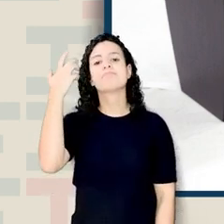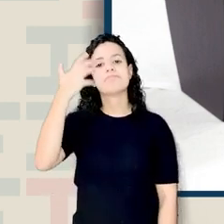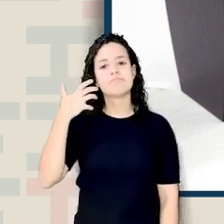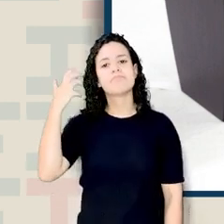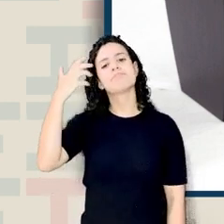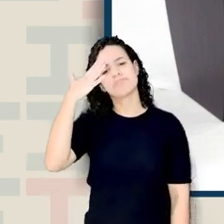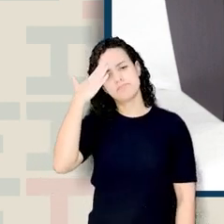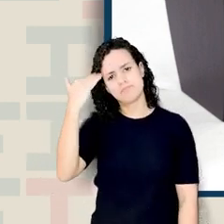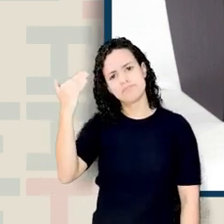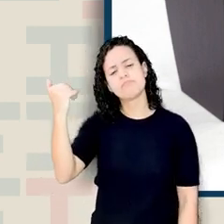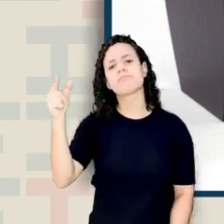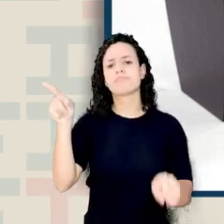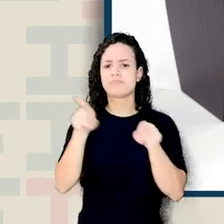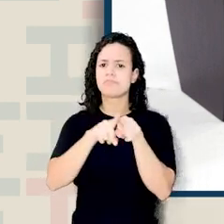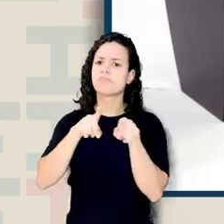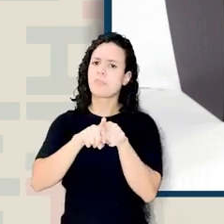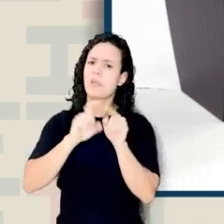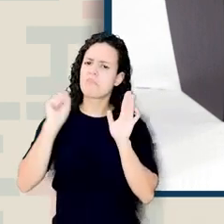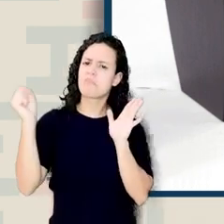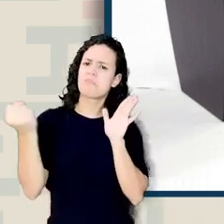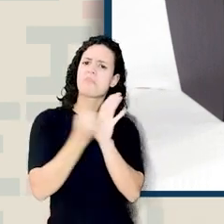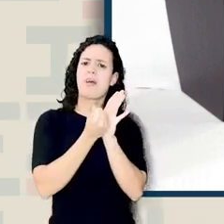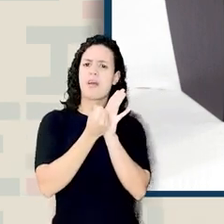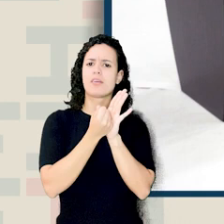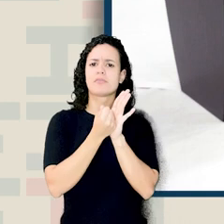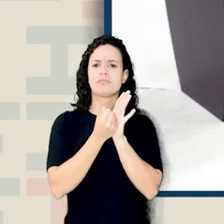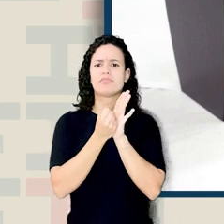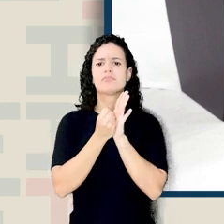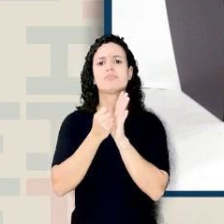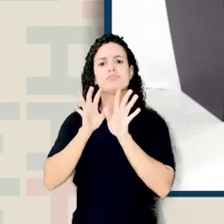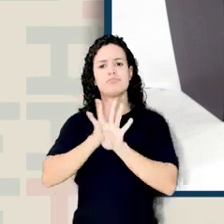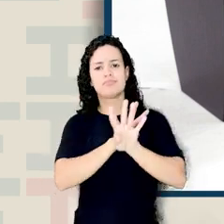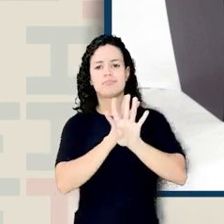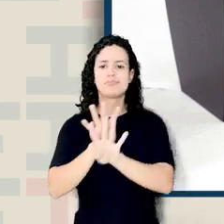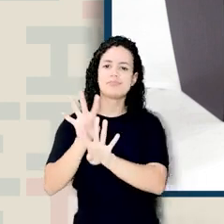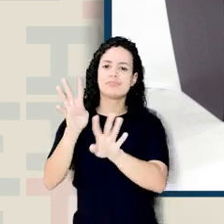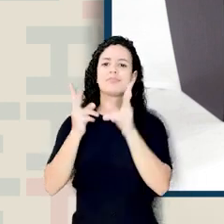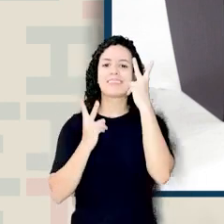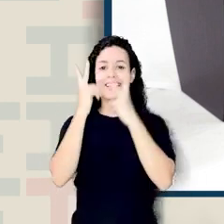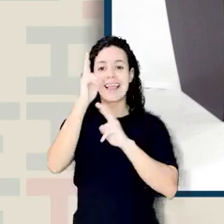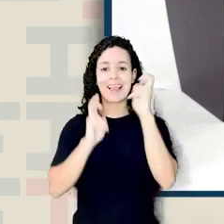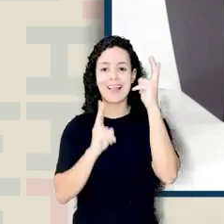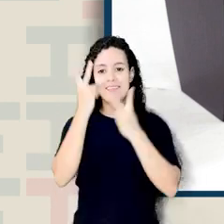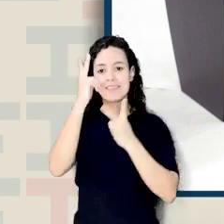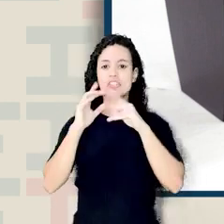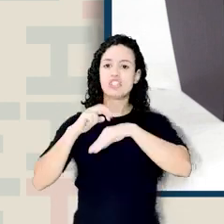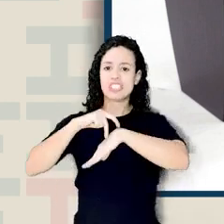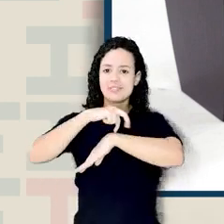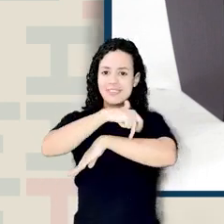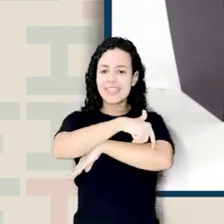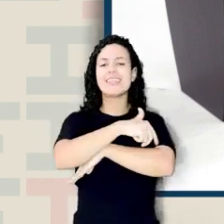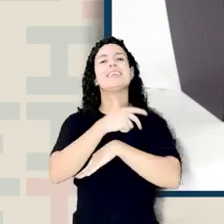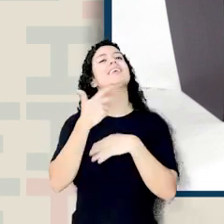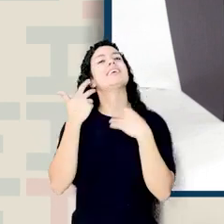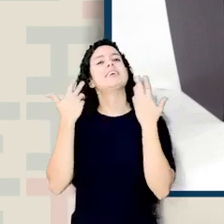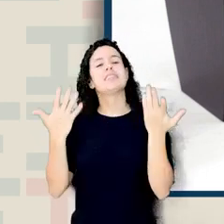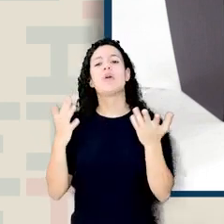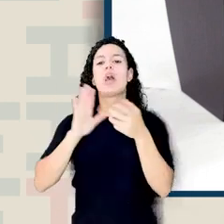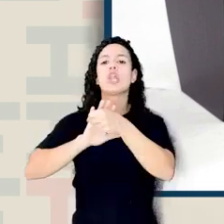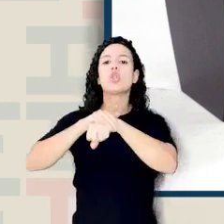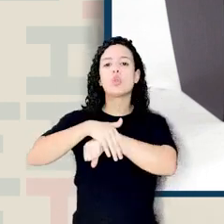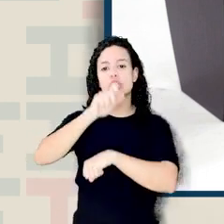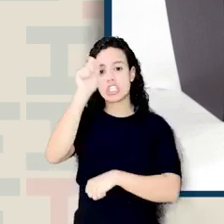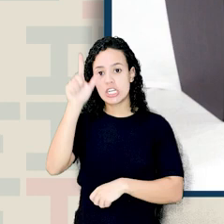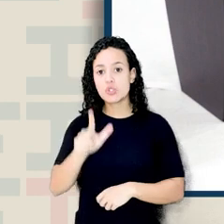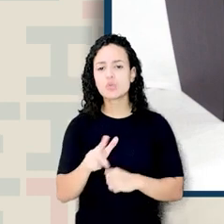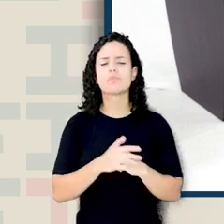que também foi muito forte nos nossos desfiles carnavalescos, que é a loa Noite Azul. E nessa